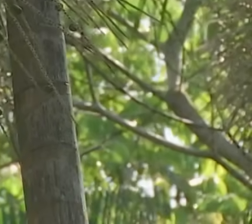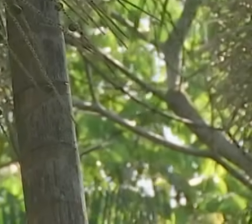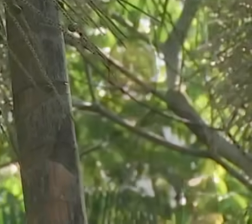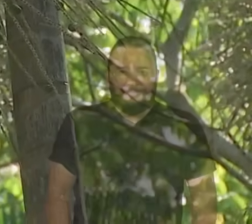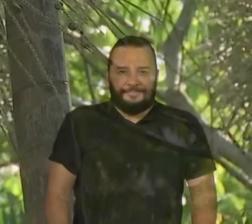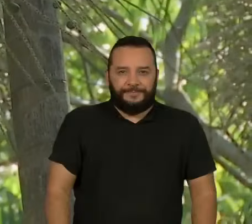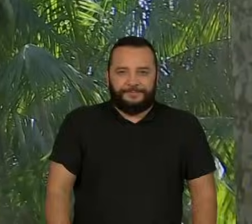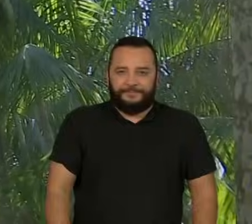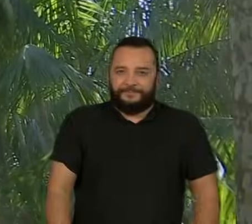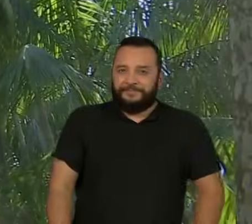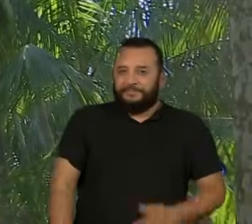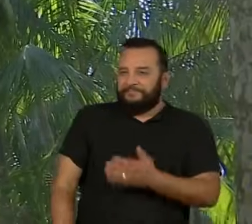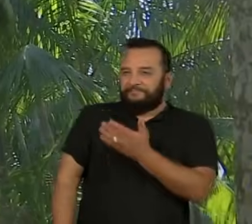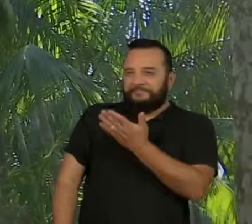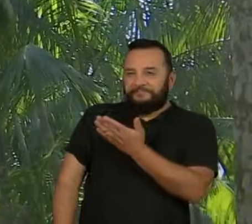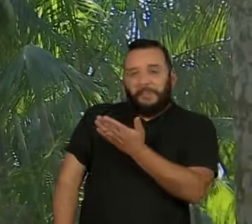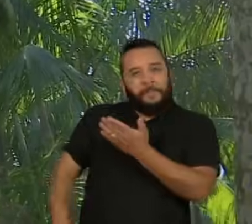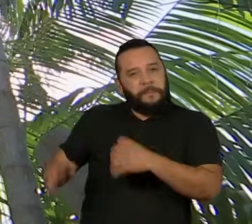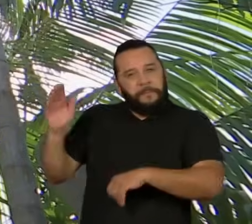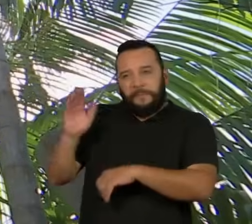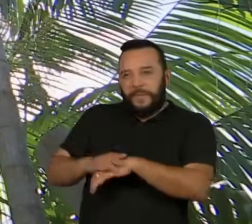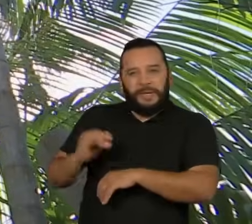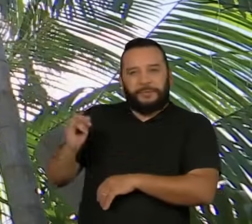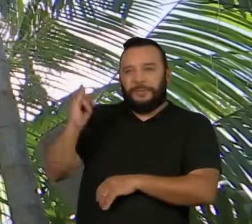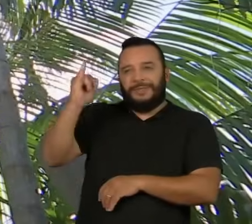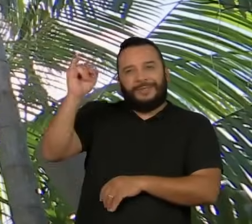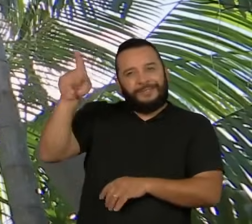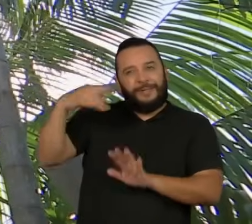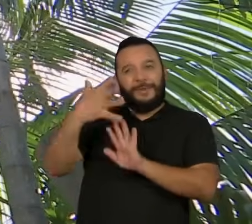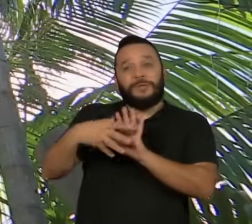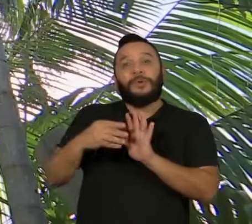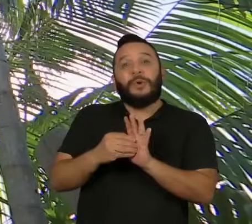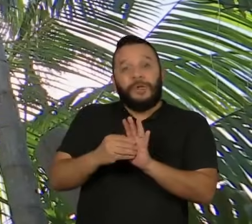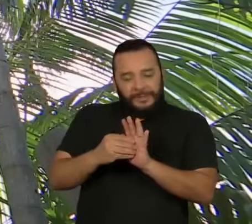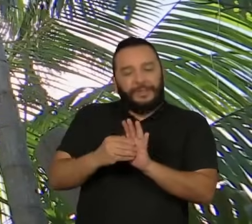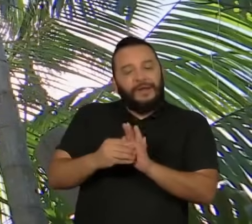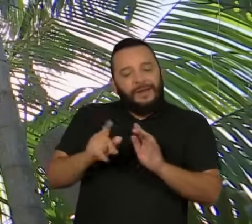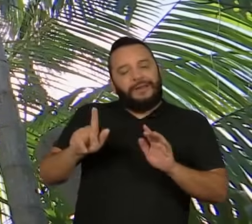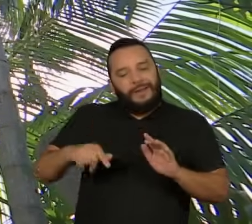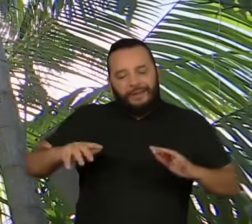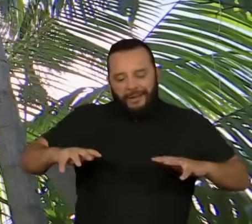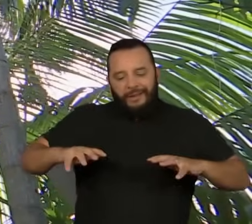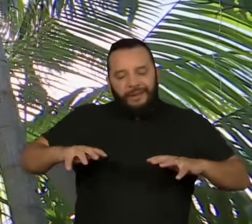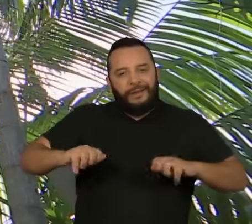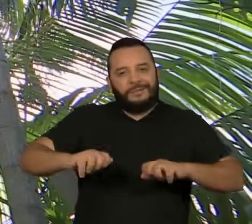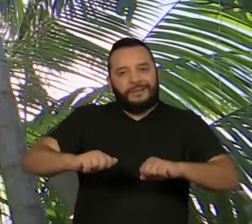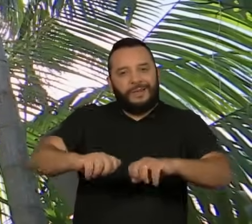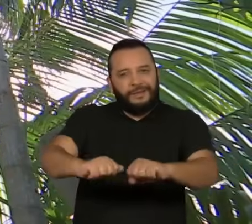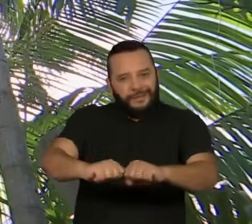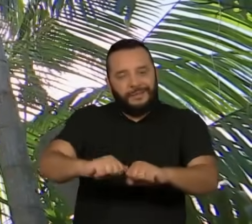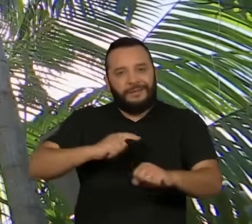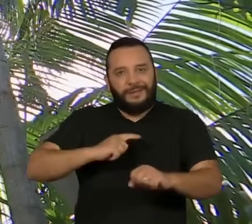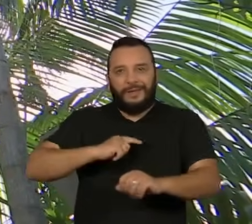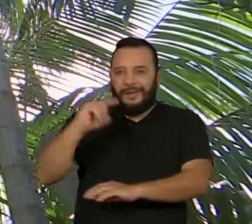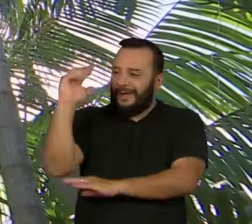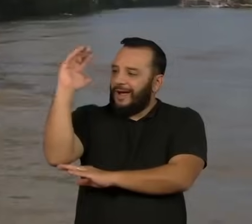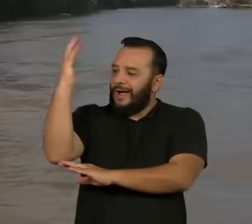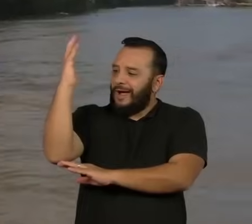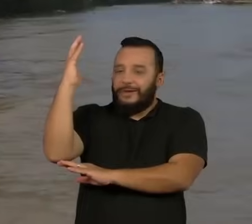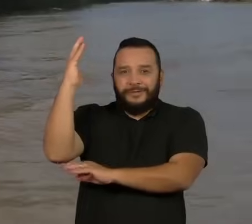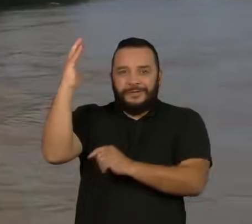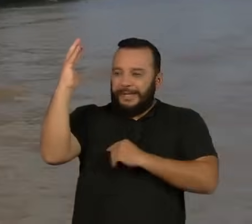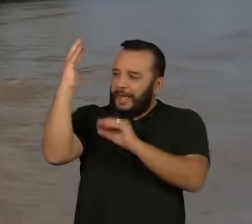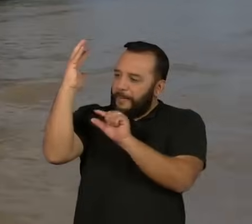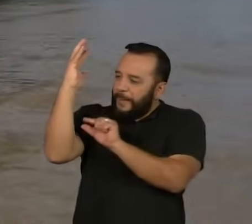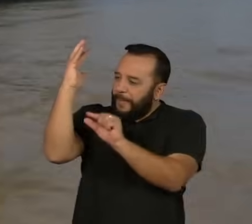Um dos maiores tesouros da Amazônia, o açaí, é fruto da palmeira nativa conhecida como açaizeiro,